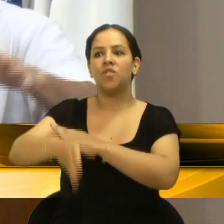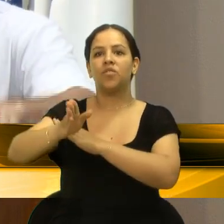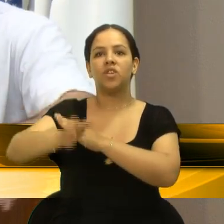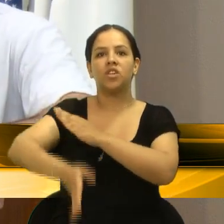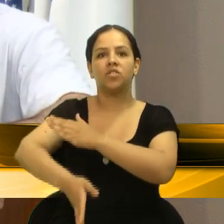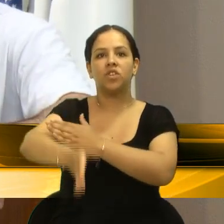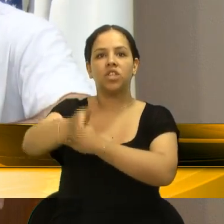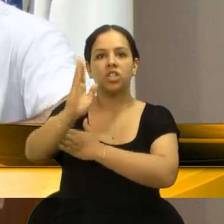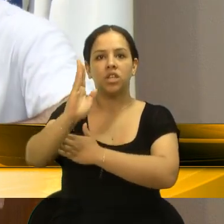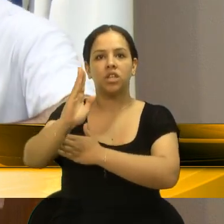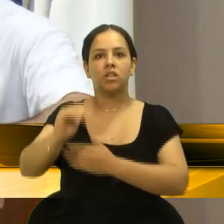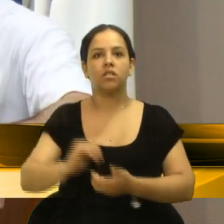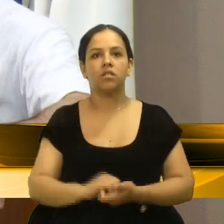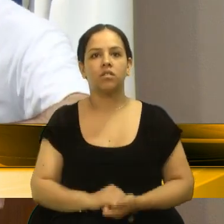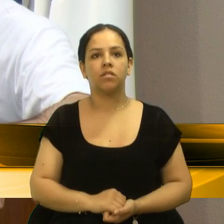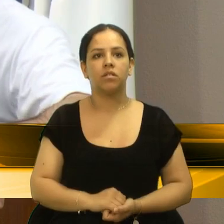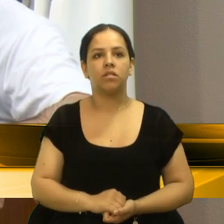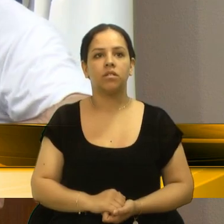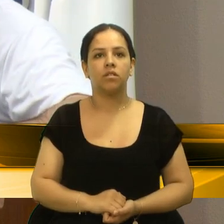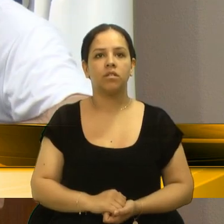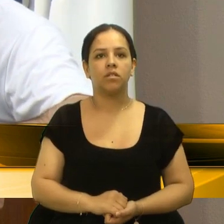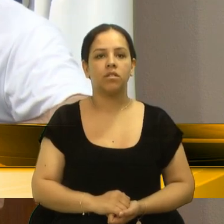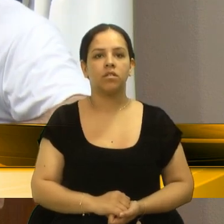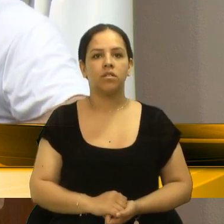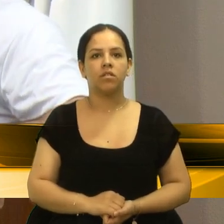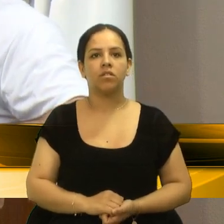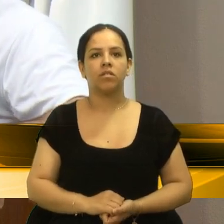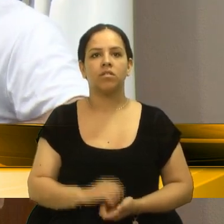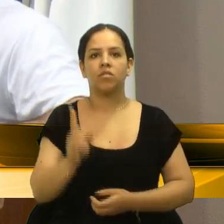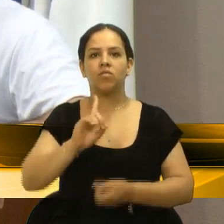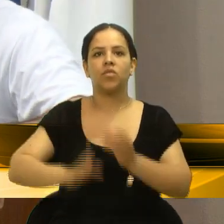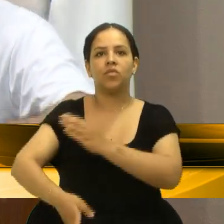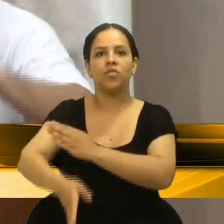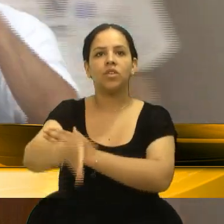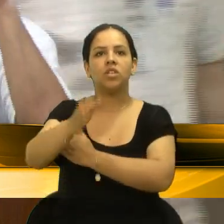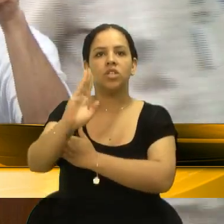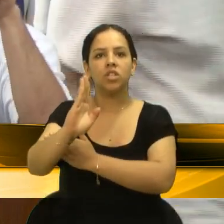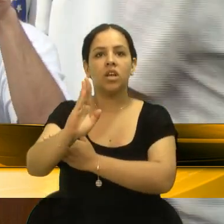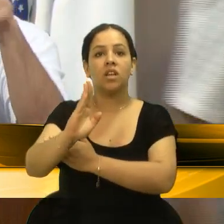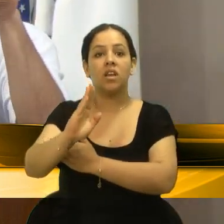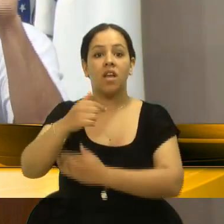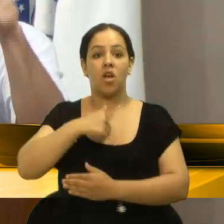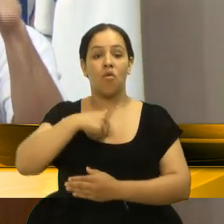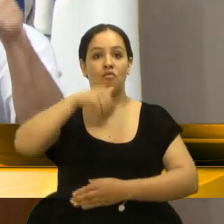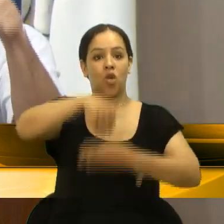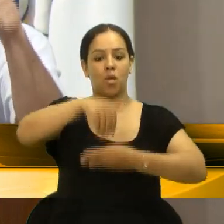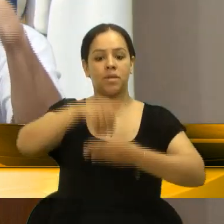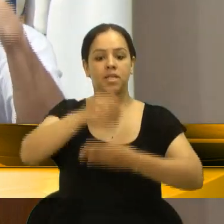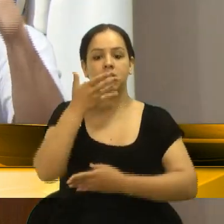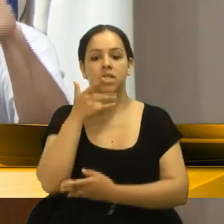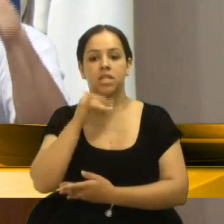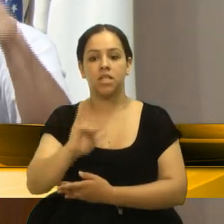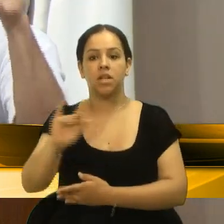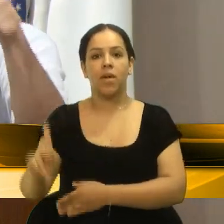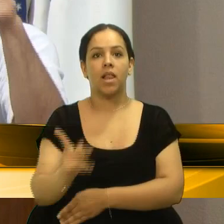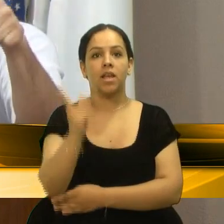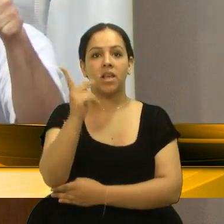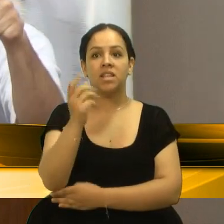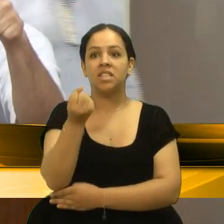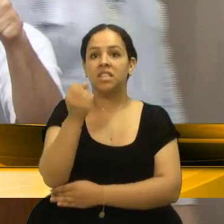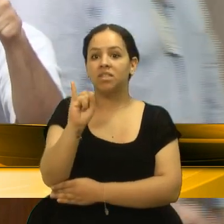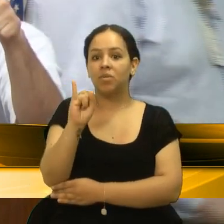dinheiro. O tempo está parado, o tempo do voto vereador. Pelas crianças do Helen Keller, que se não fosse uma denúncia que eu fiz aqui na